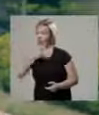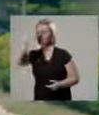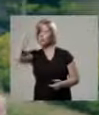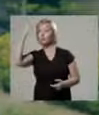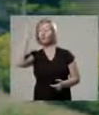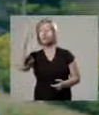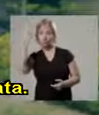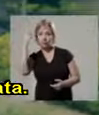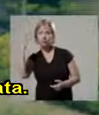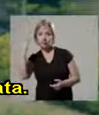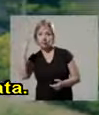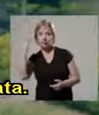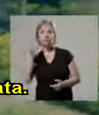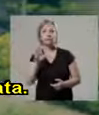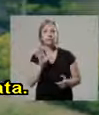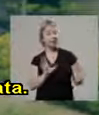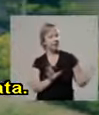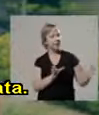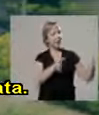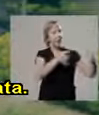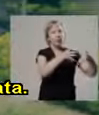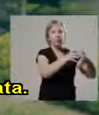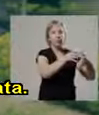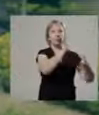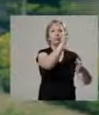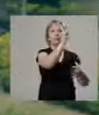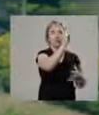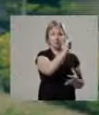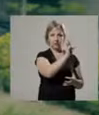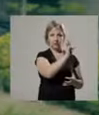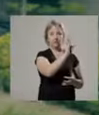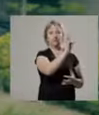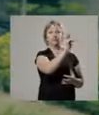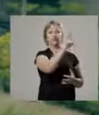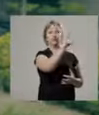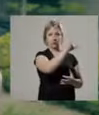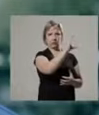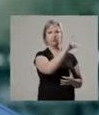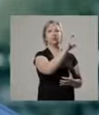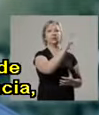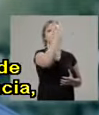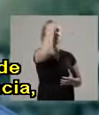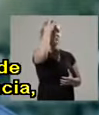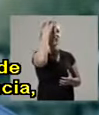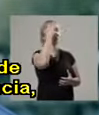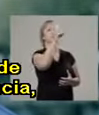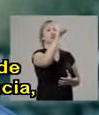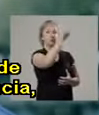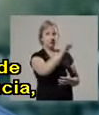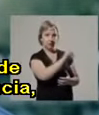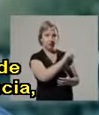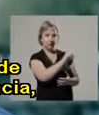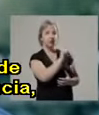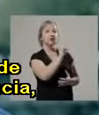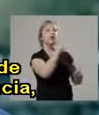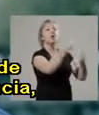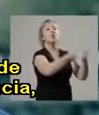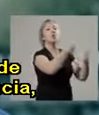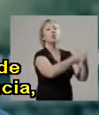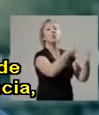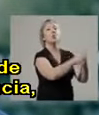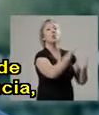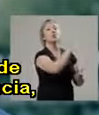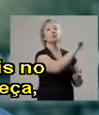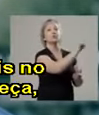pelo material, né? A necessidade imediata, primeira. E o nosso movimento Fraternidade Cristã de Pessoas